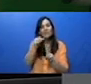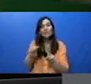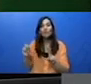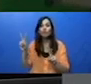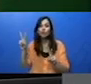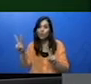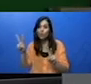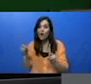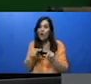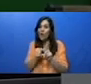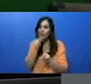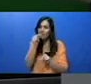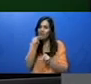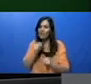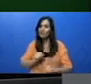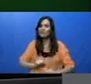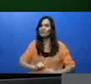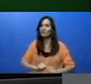unidades.